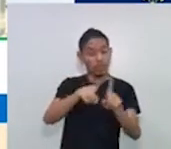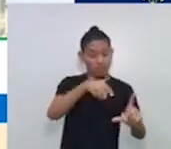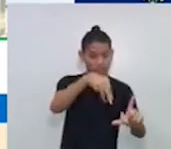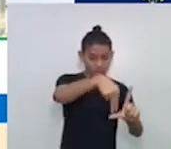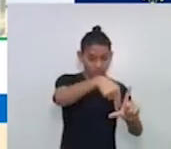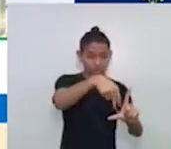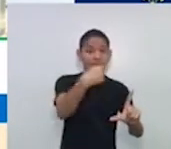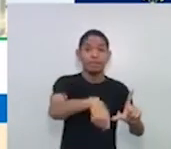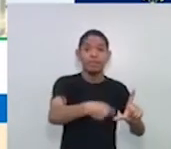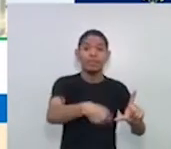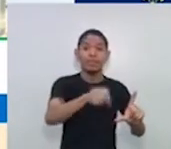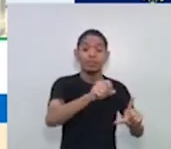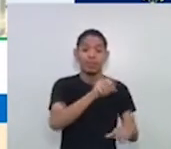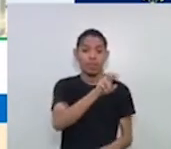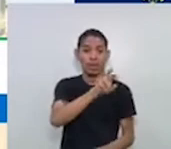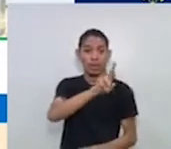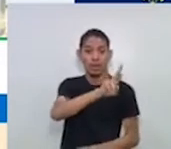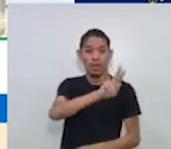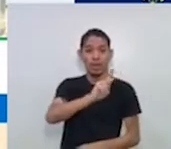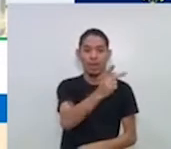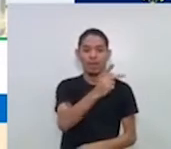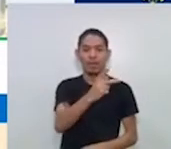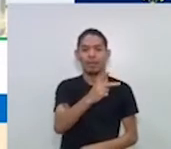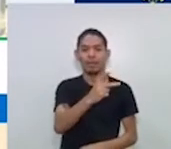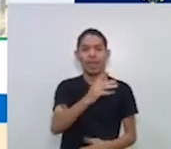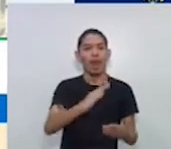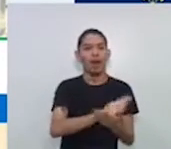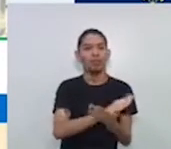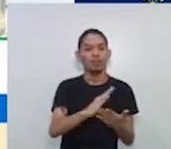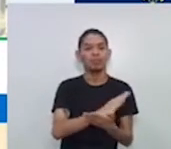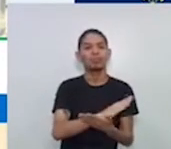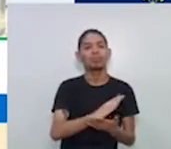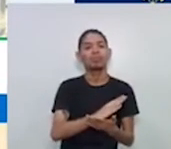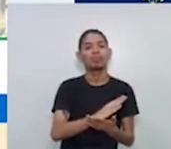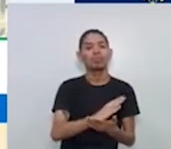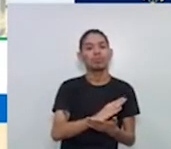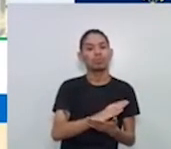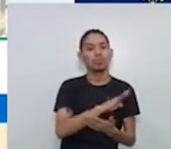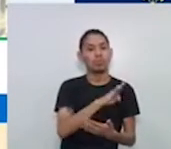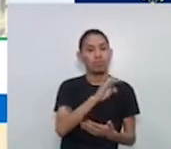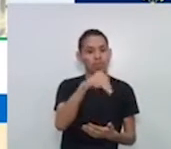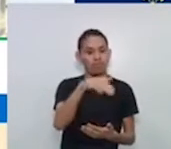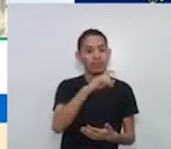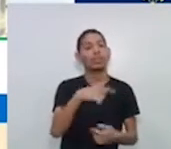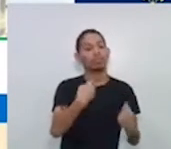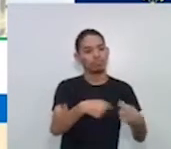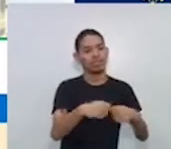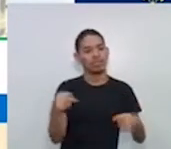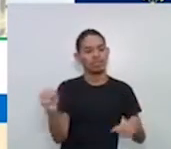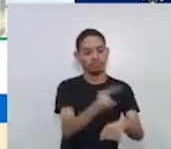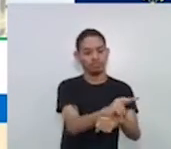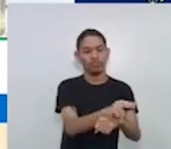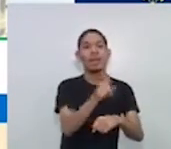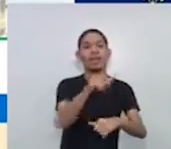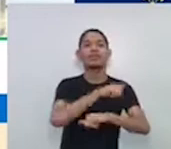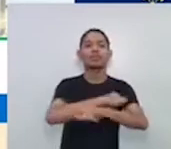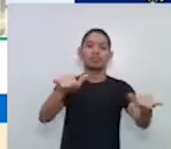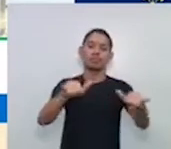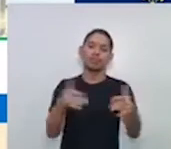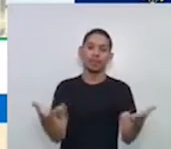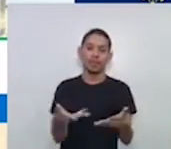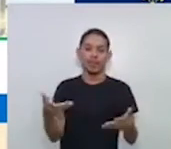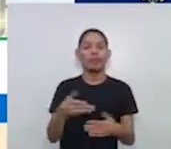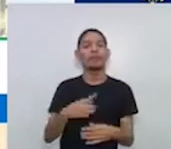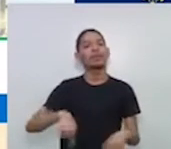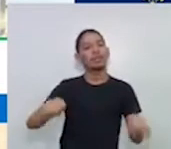Lins onde é necessário RH os Bombeiros Militares da área de saúde e vão ser necessários Esse é o comunicado do Estado do